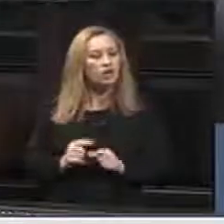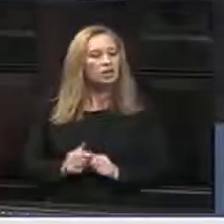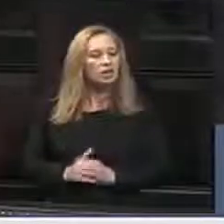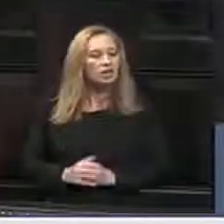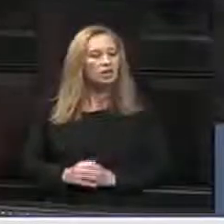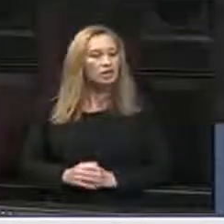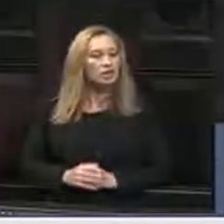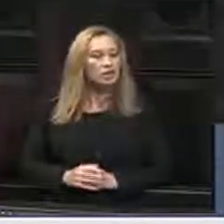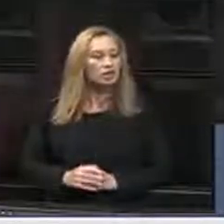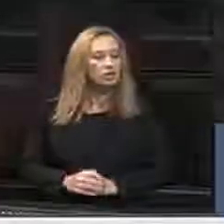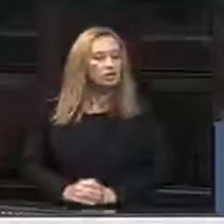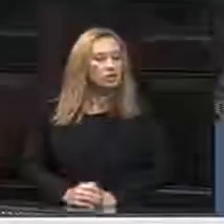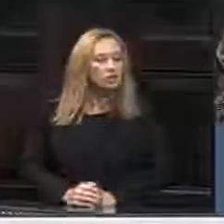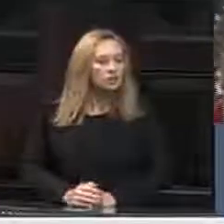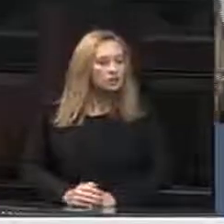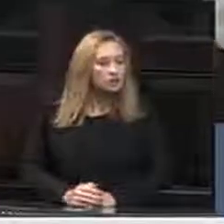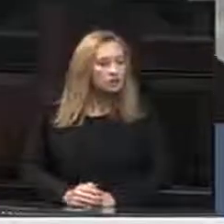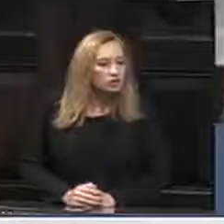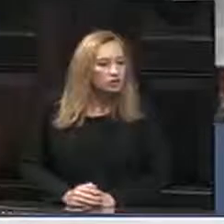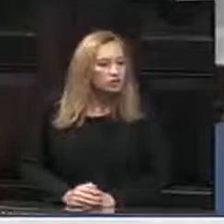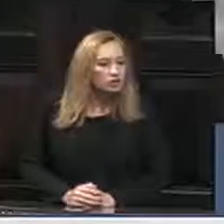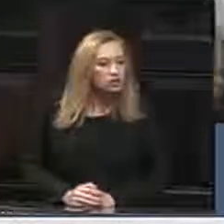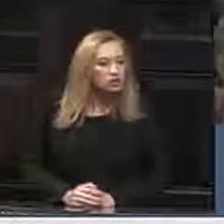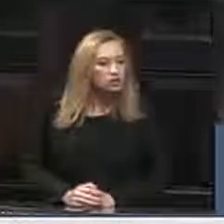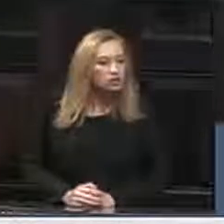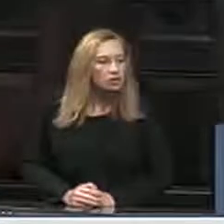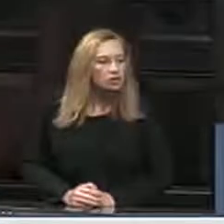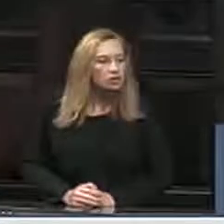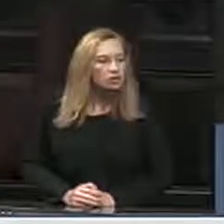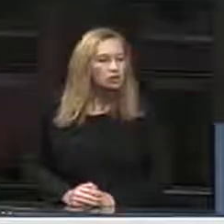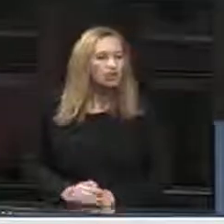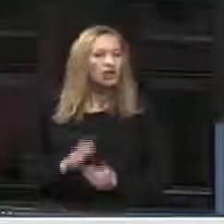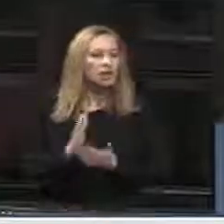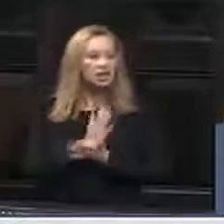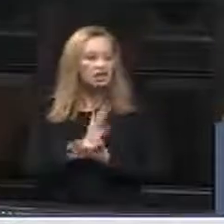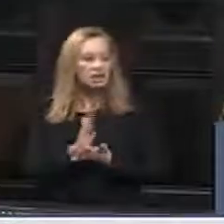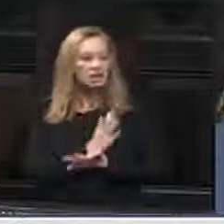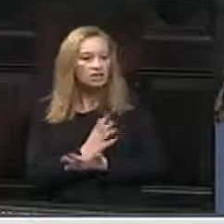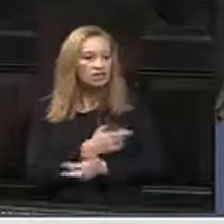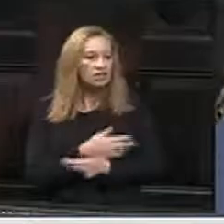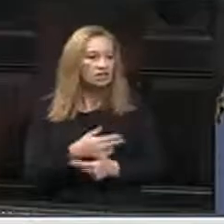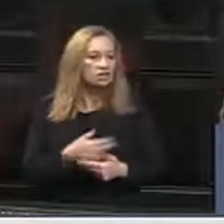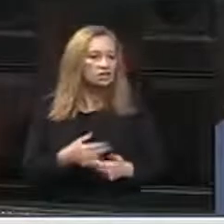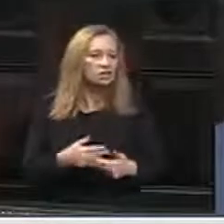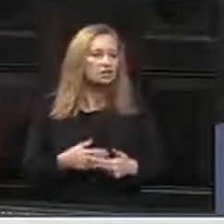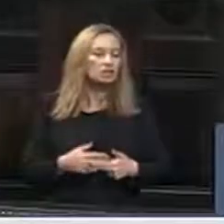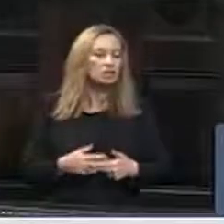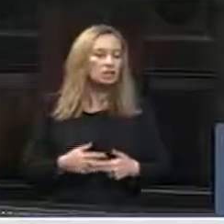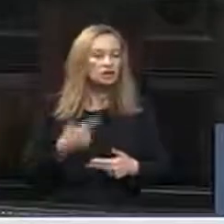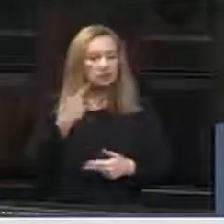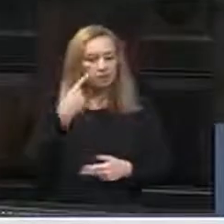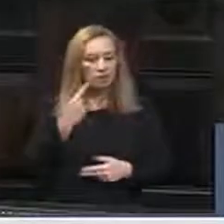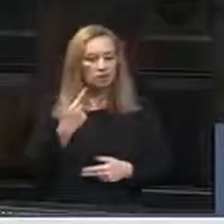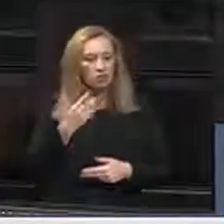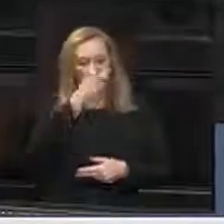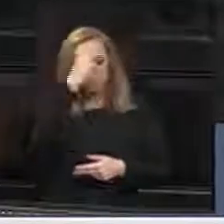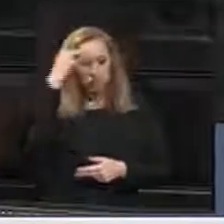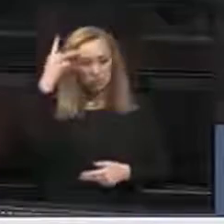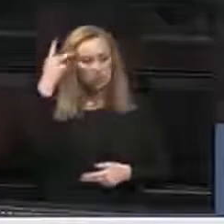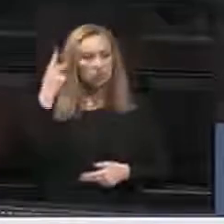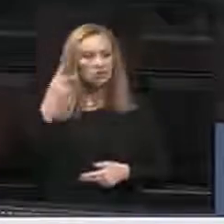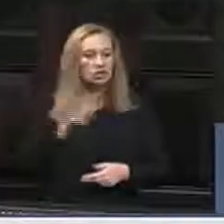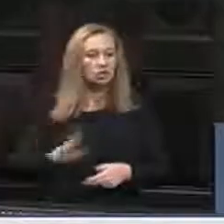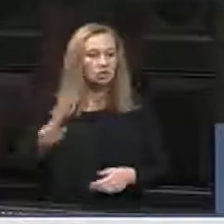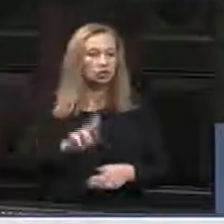gente regulamenta uma questão que muitas das vezes, em muitas cidades, essas pessoas que levam a arte na